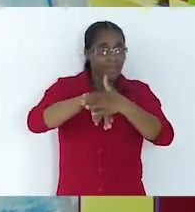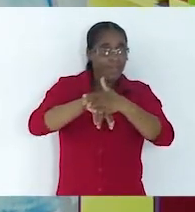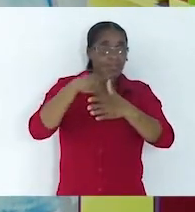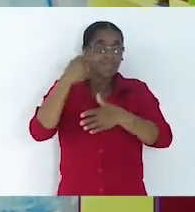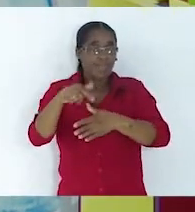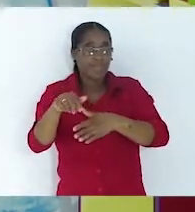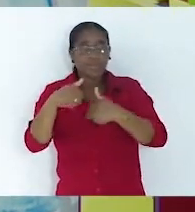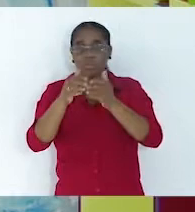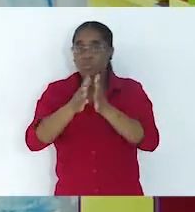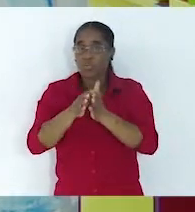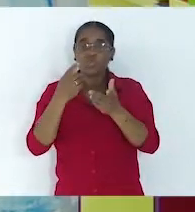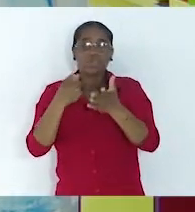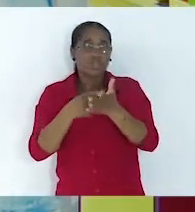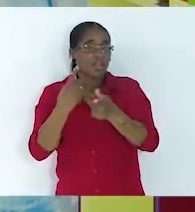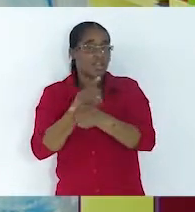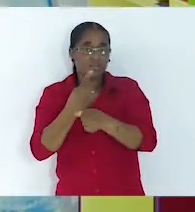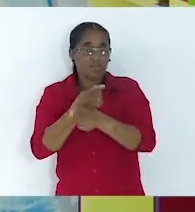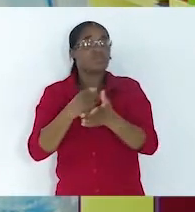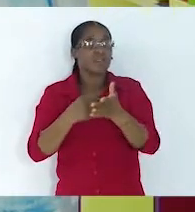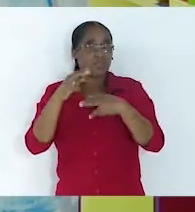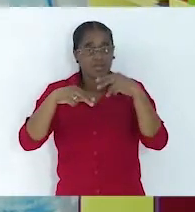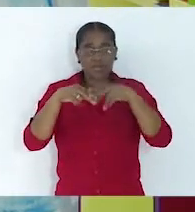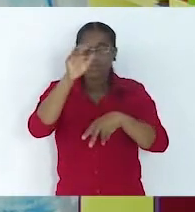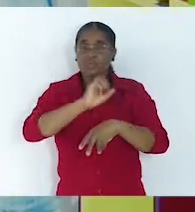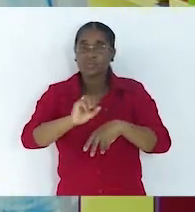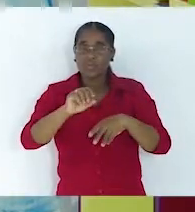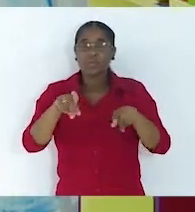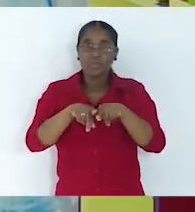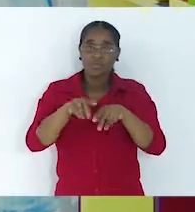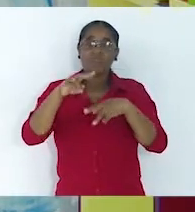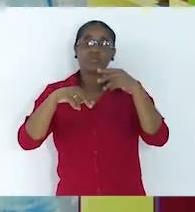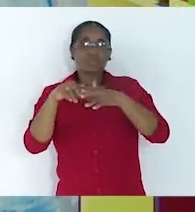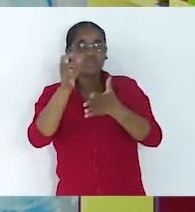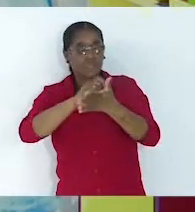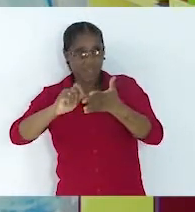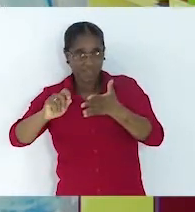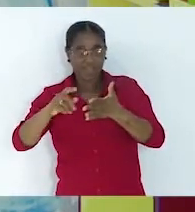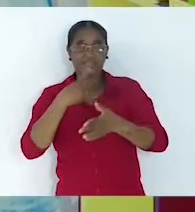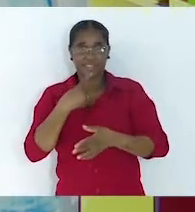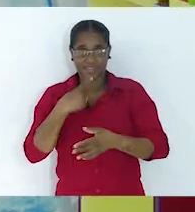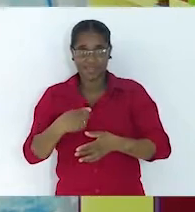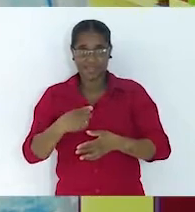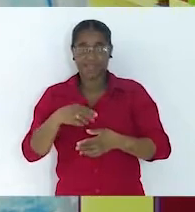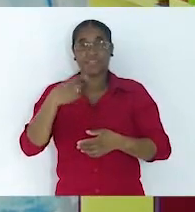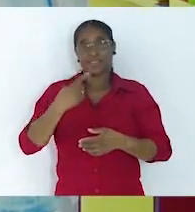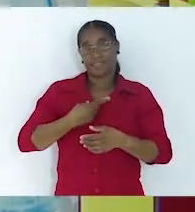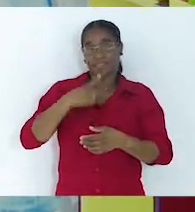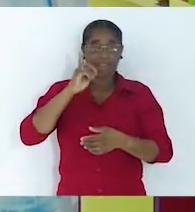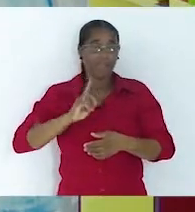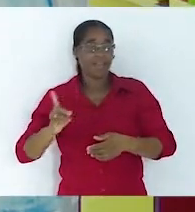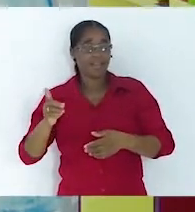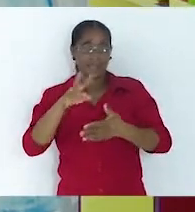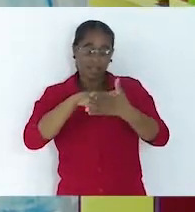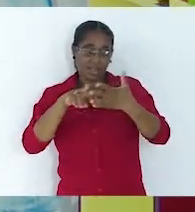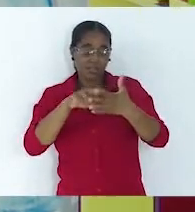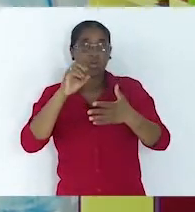elementos necessários para a sua construção, tal qual a construção escrita, entendido? Seja ela da